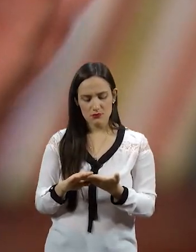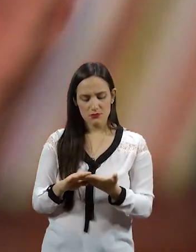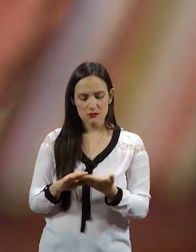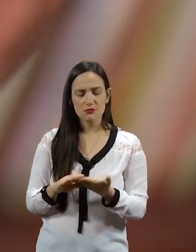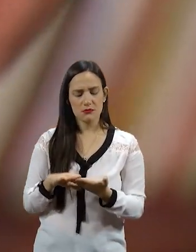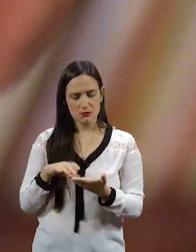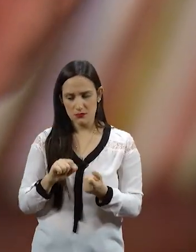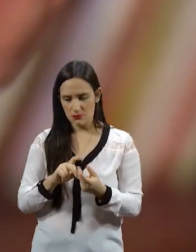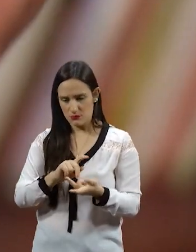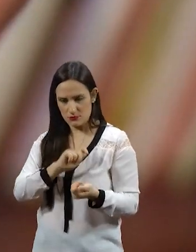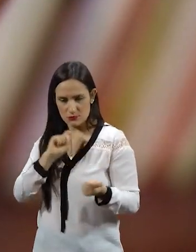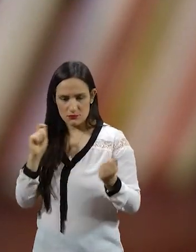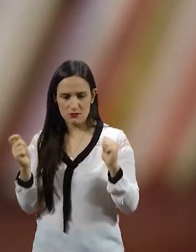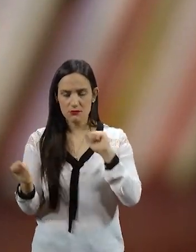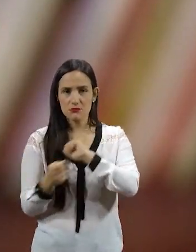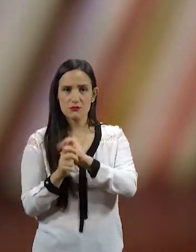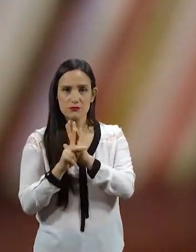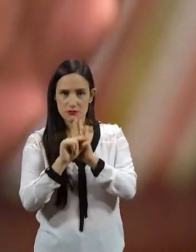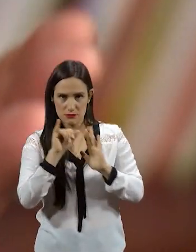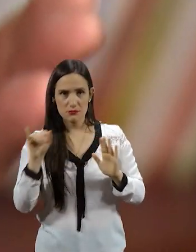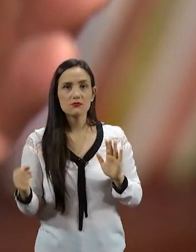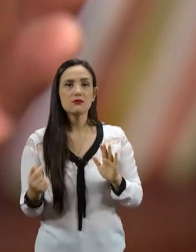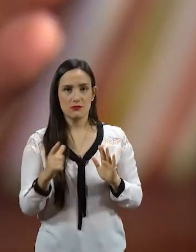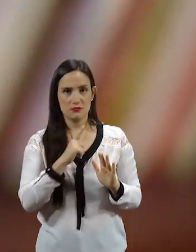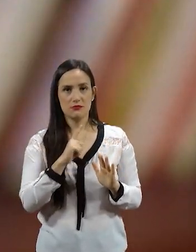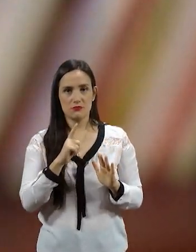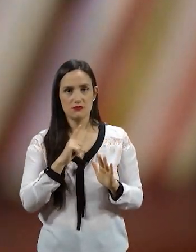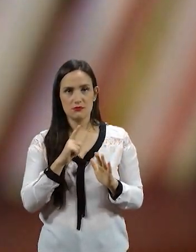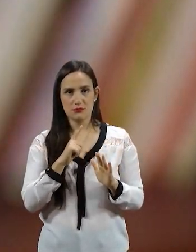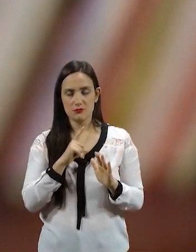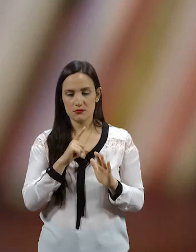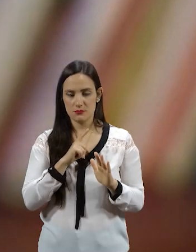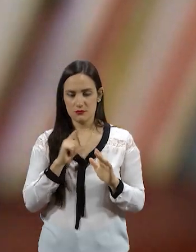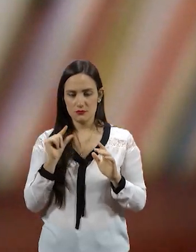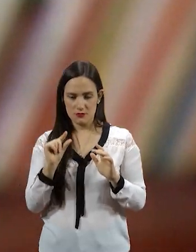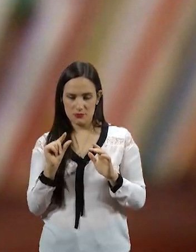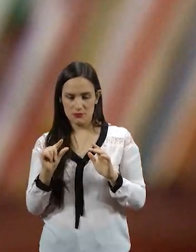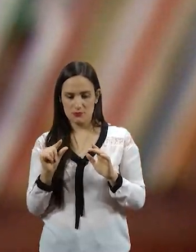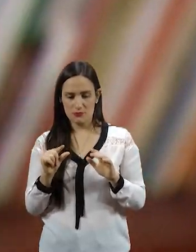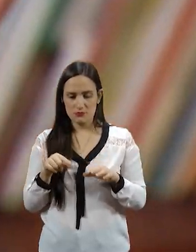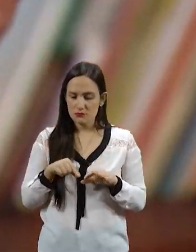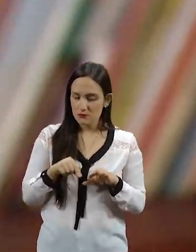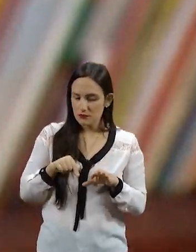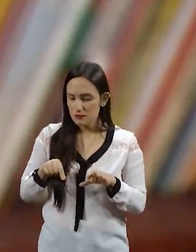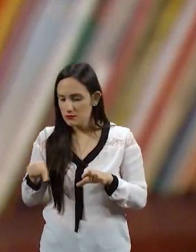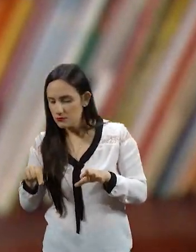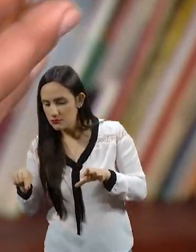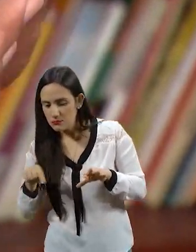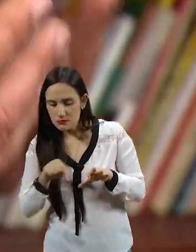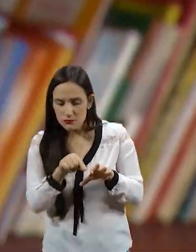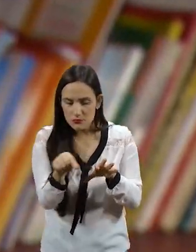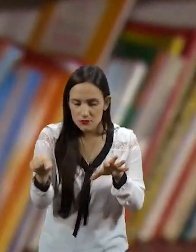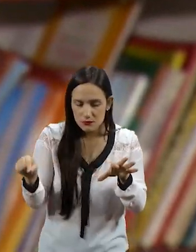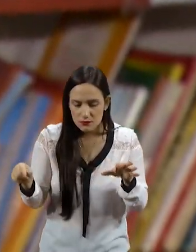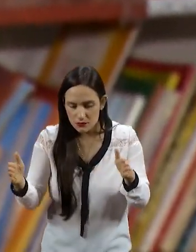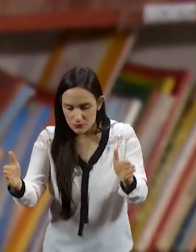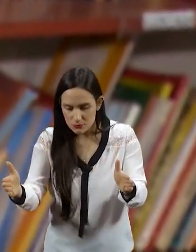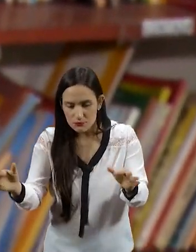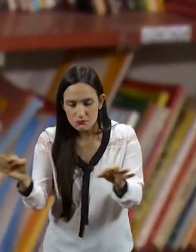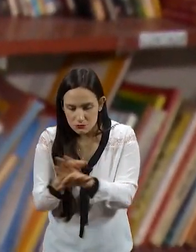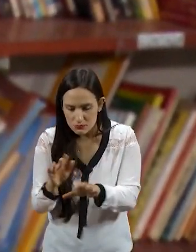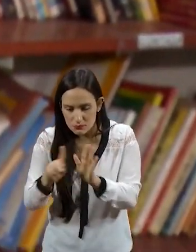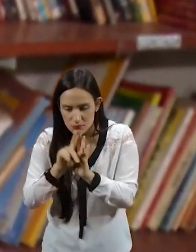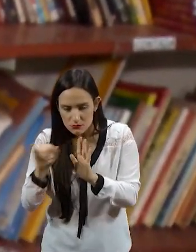preparando aquele projeto que tem o esboço dele, né? Tem uma maquete. E no outro dia levei para apresentar para a